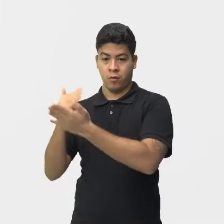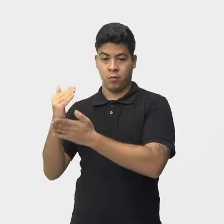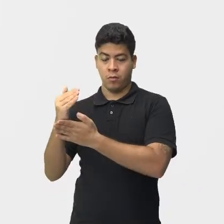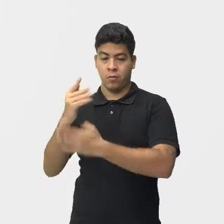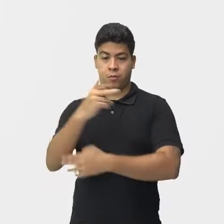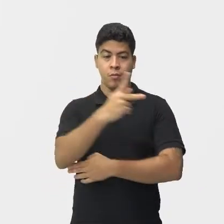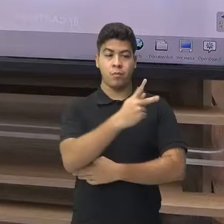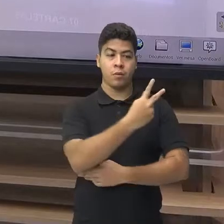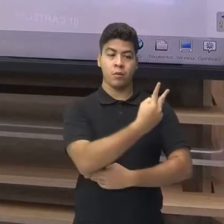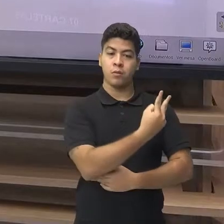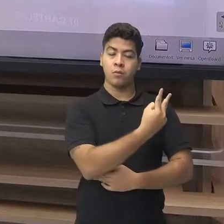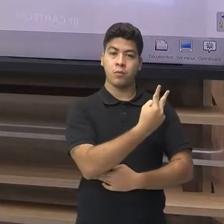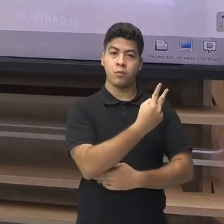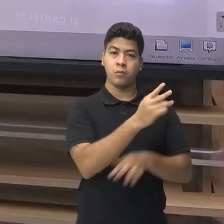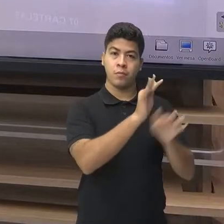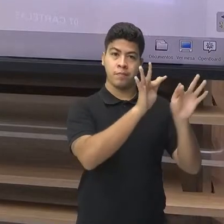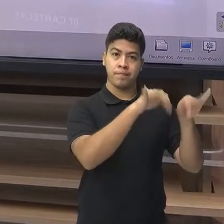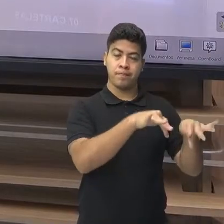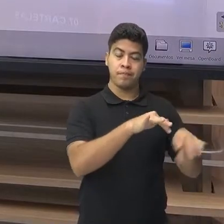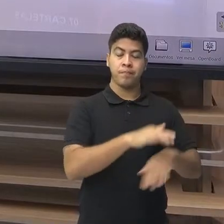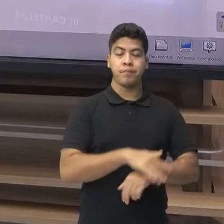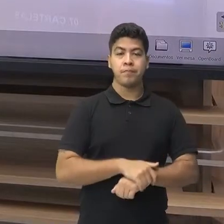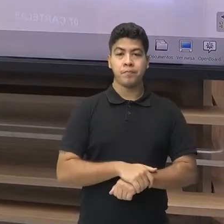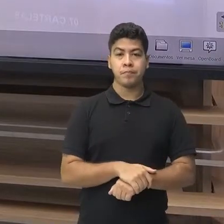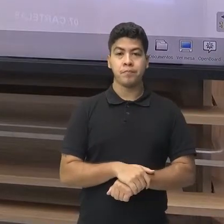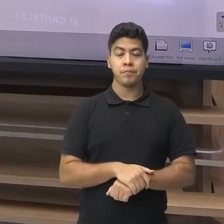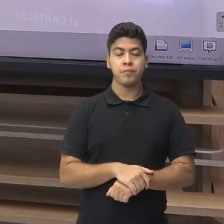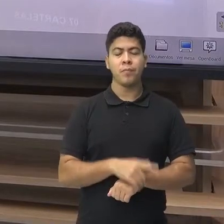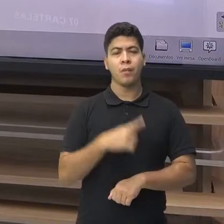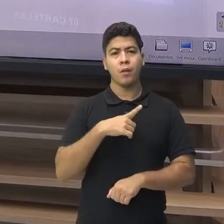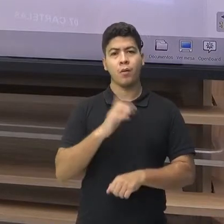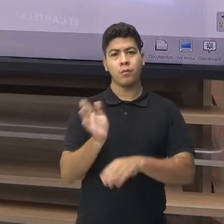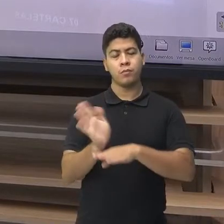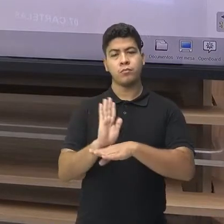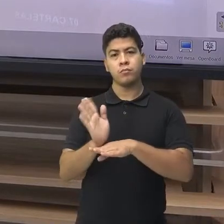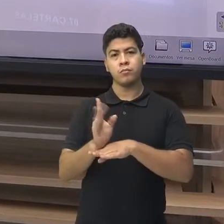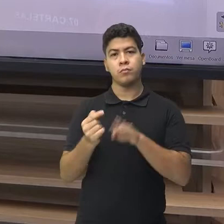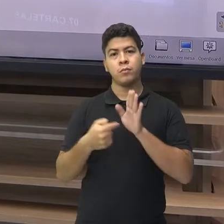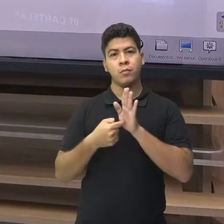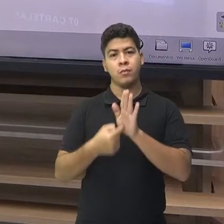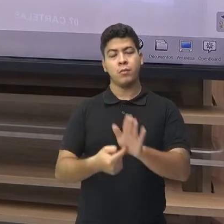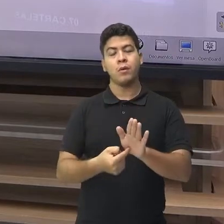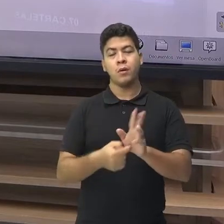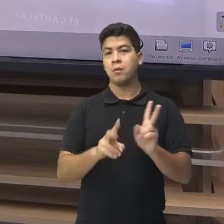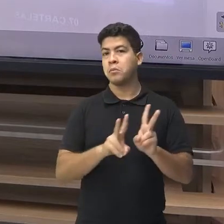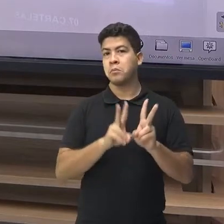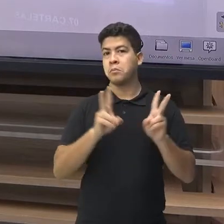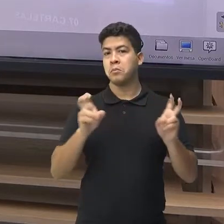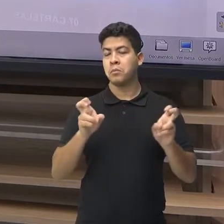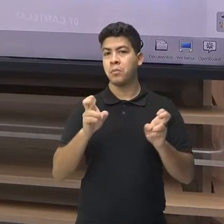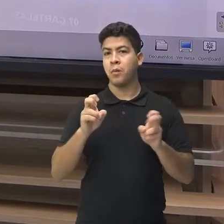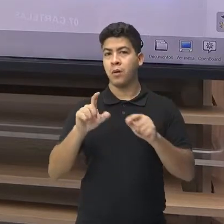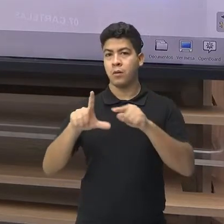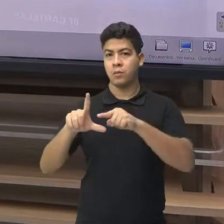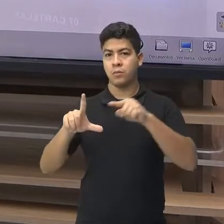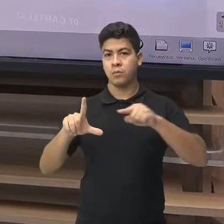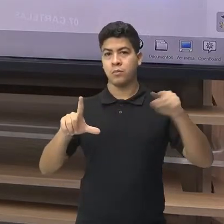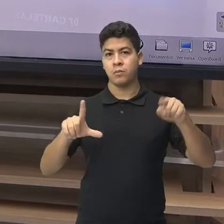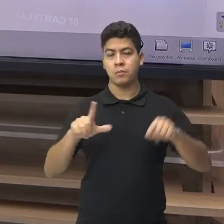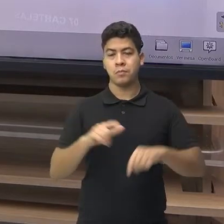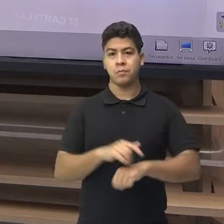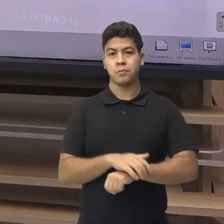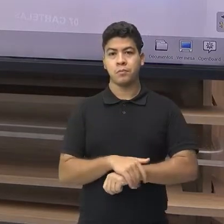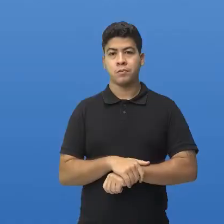ou isovolumétrica. Nós temos agora um vídeo para mostrar para você sobre este gráfico, sobre essa